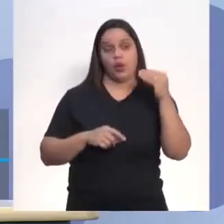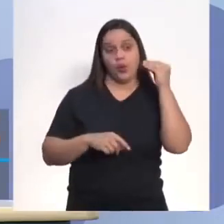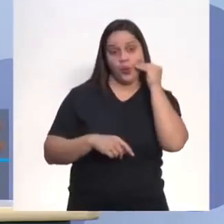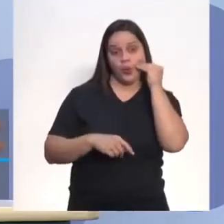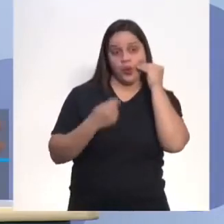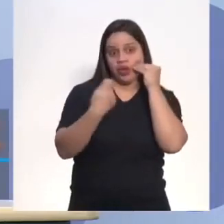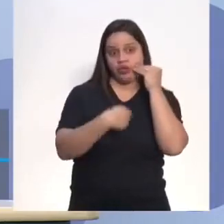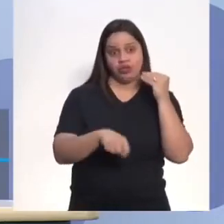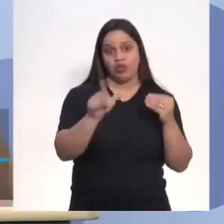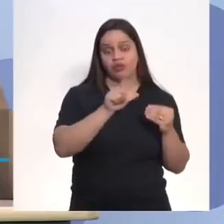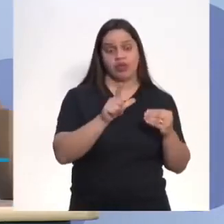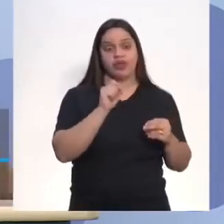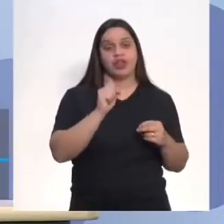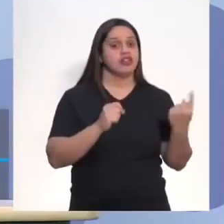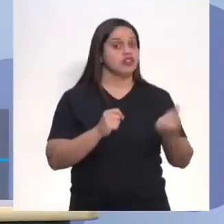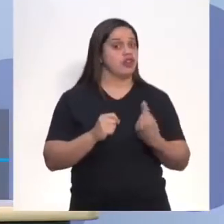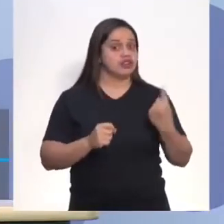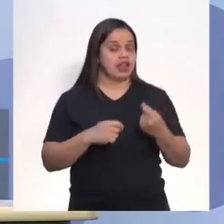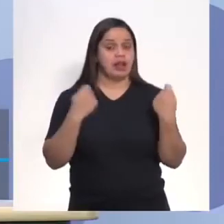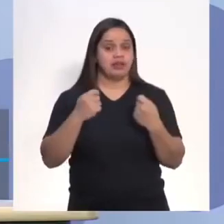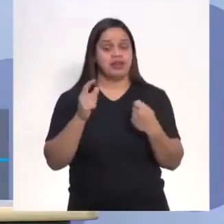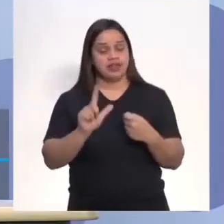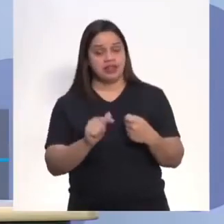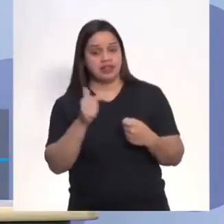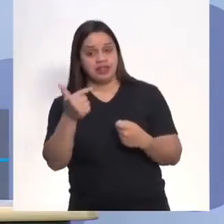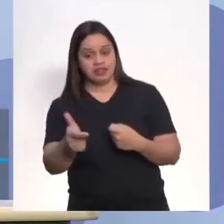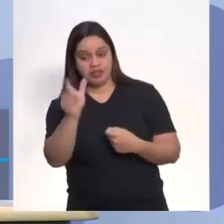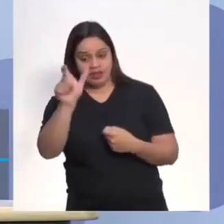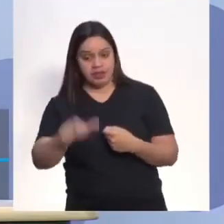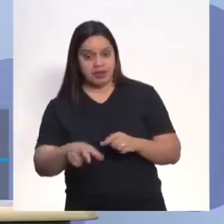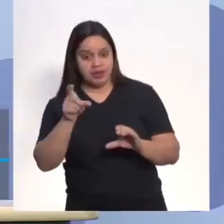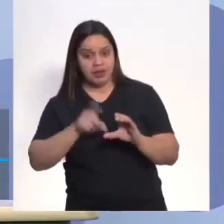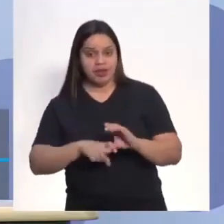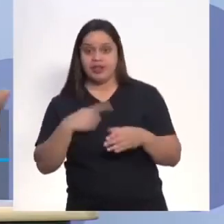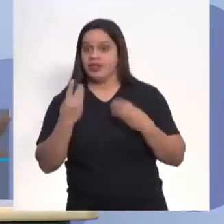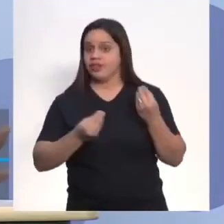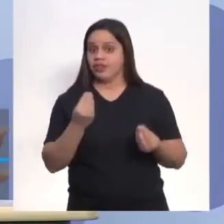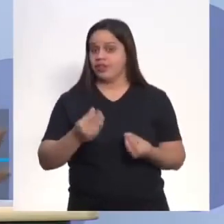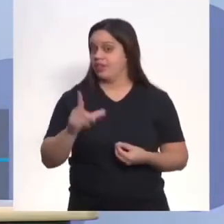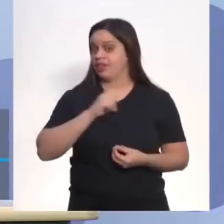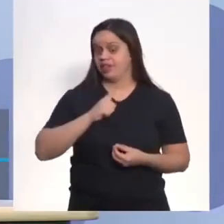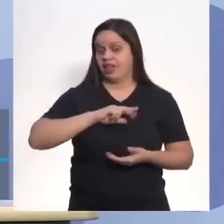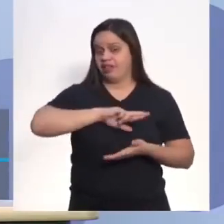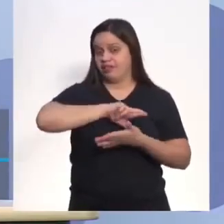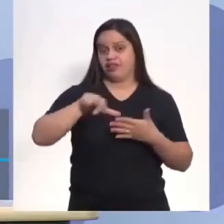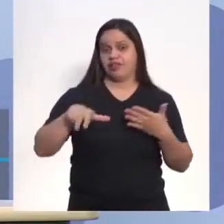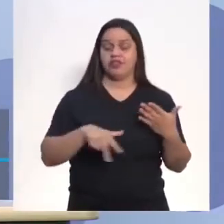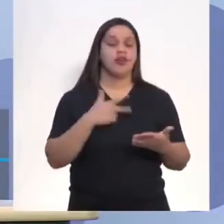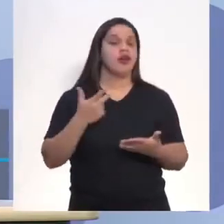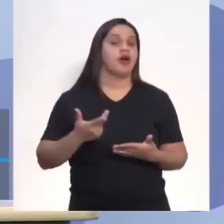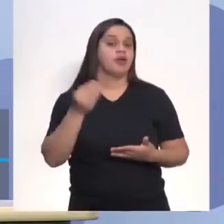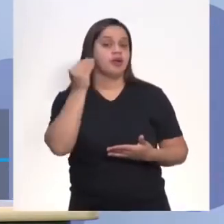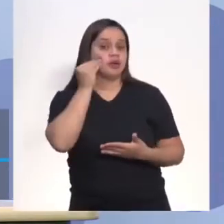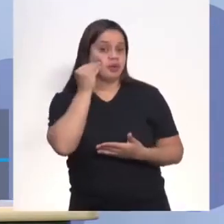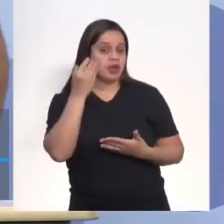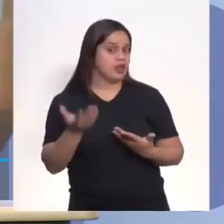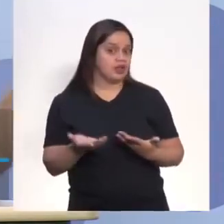existe sozinho. Ele precisa de alguém. Aí a professora sempre falava, tem formas de beijar. O beijo não é um